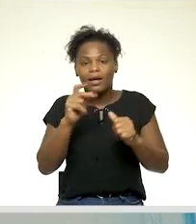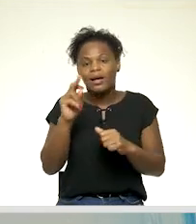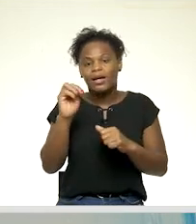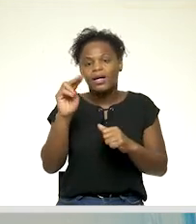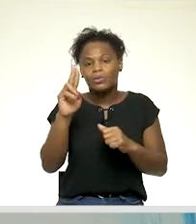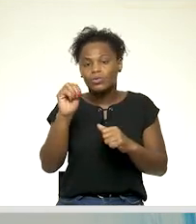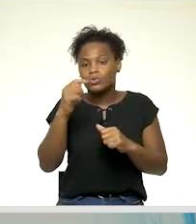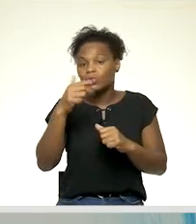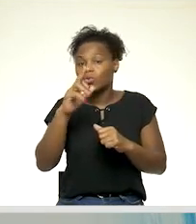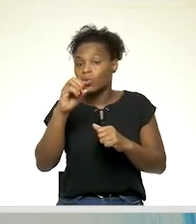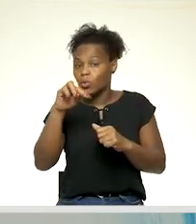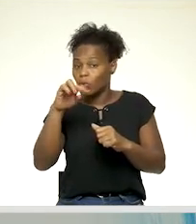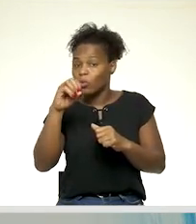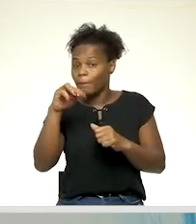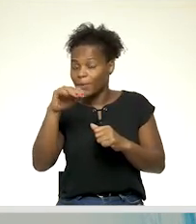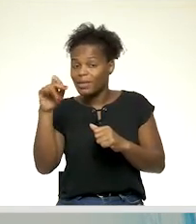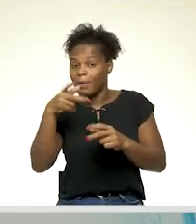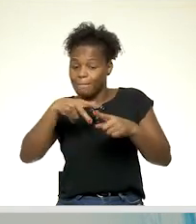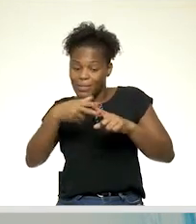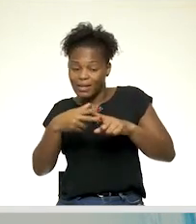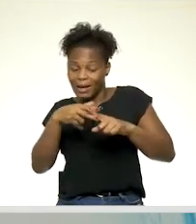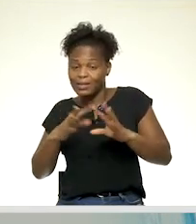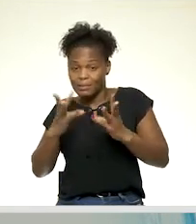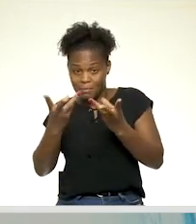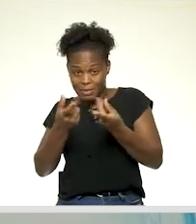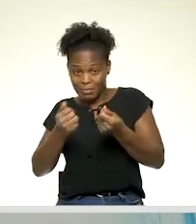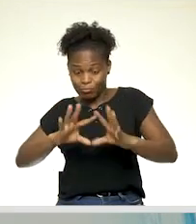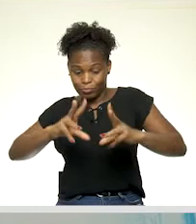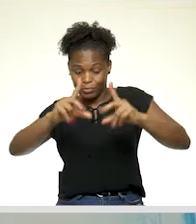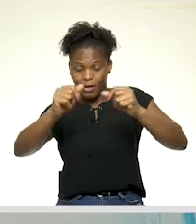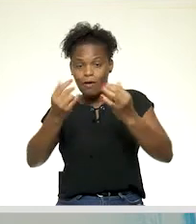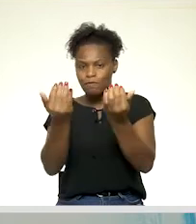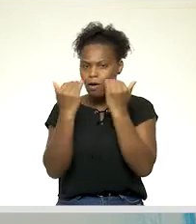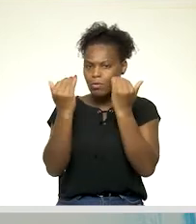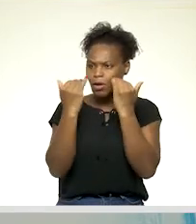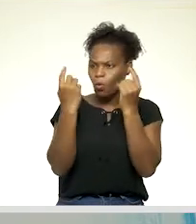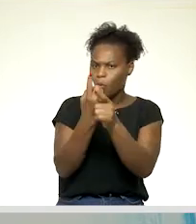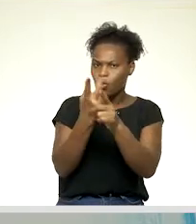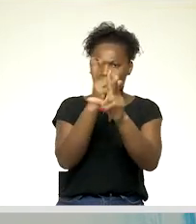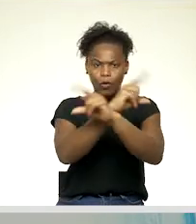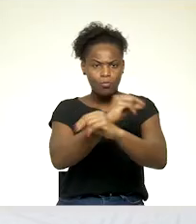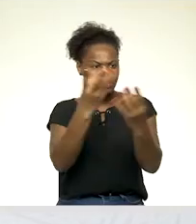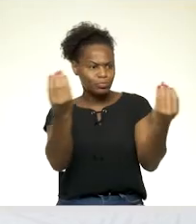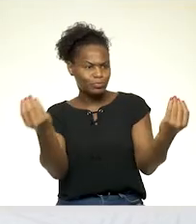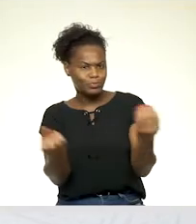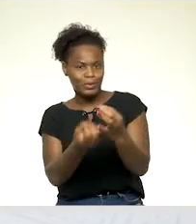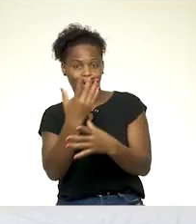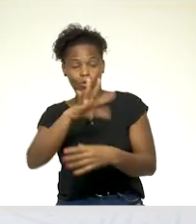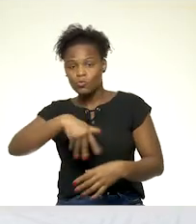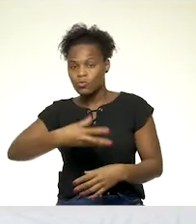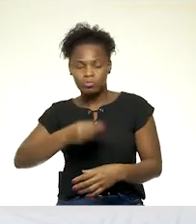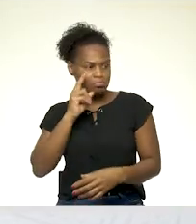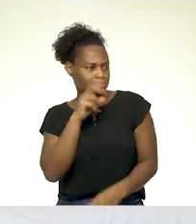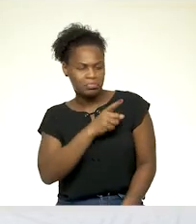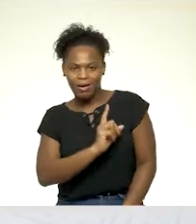astronomia, a mecânica e a matemática, e então muitas novidades surgiram daí. O mundo deixa de ser